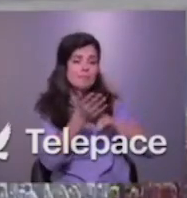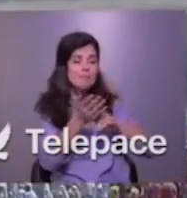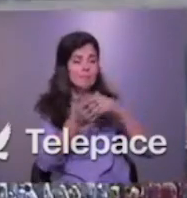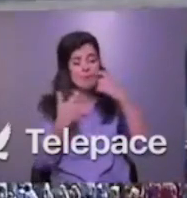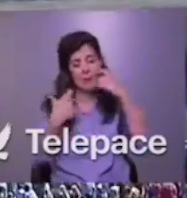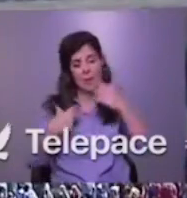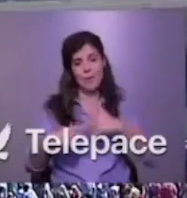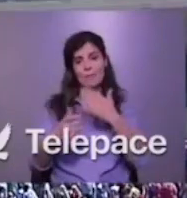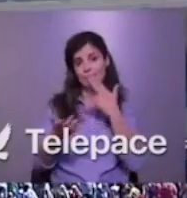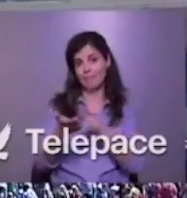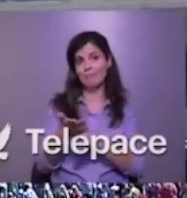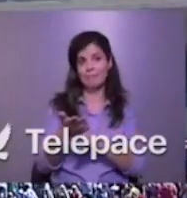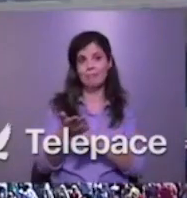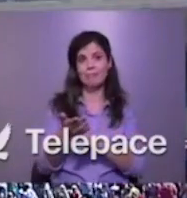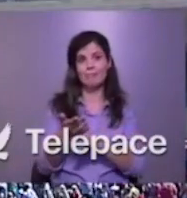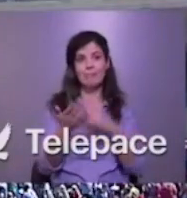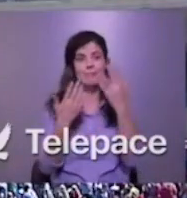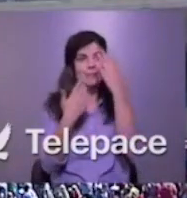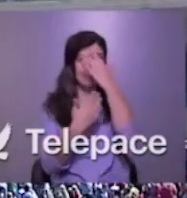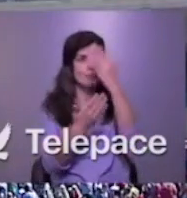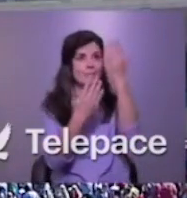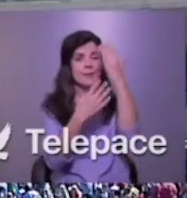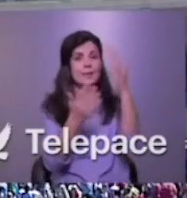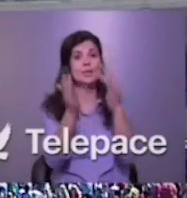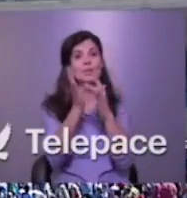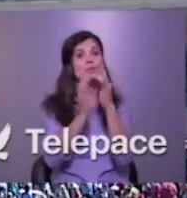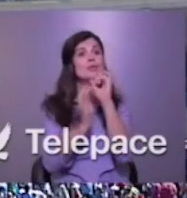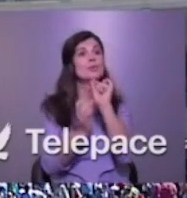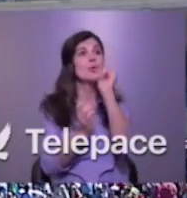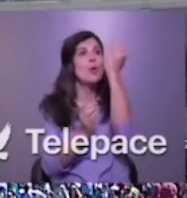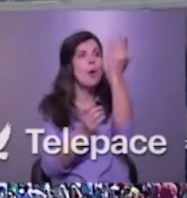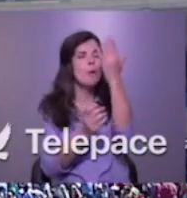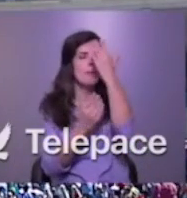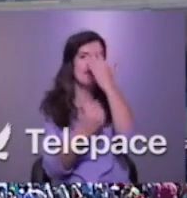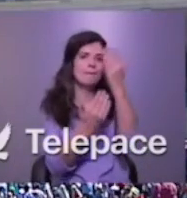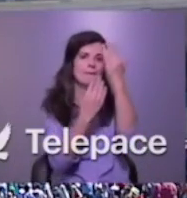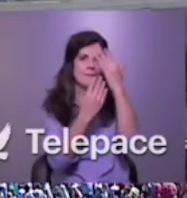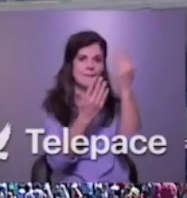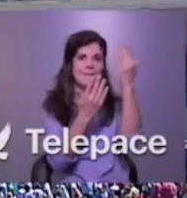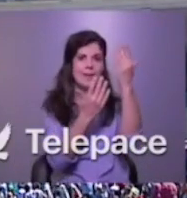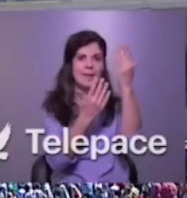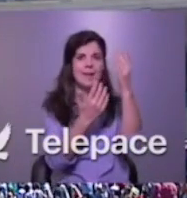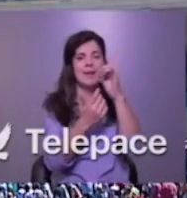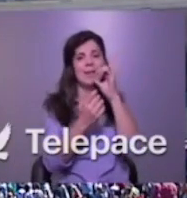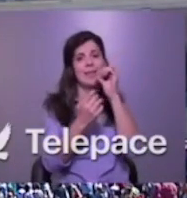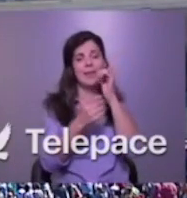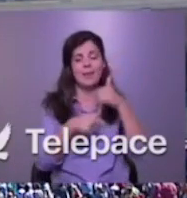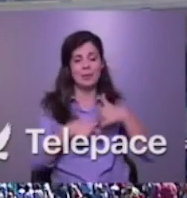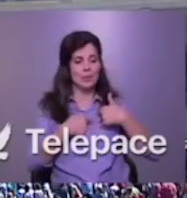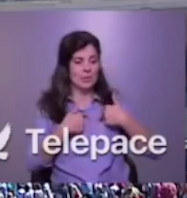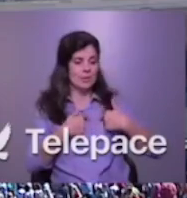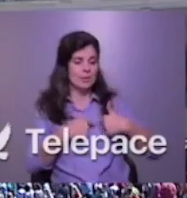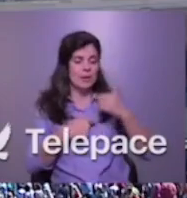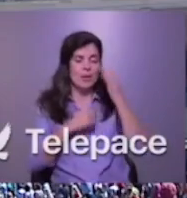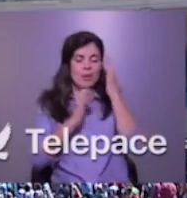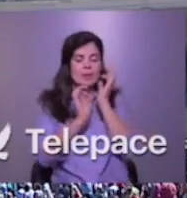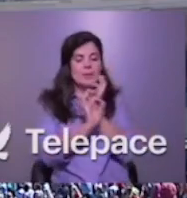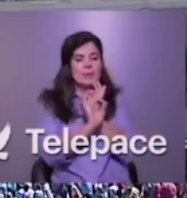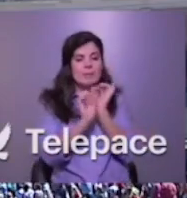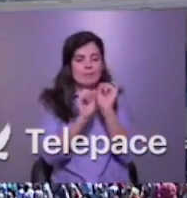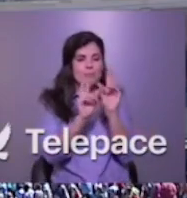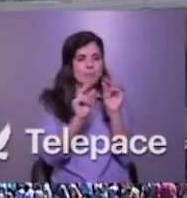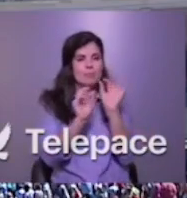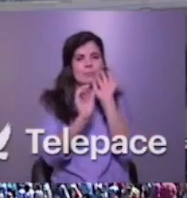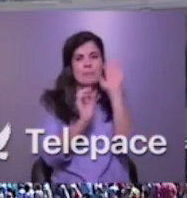verdadeiro homem. Bendito o nome de Jesus, bendito o seu sacratíssimo coração. Bendito o